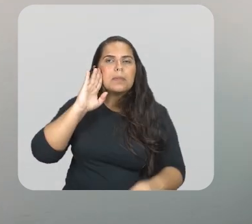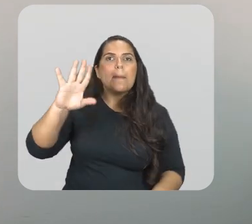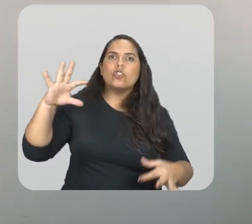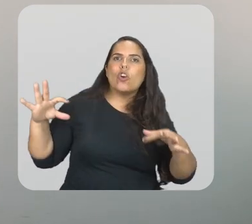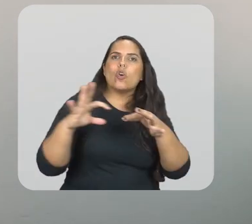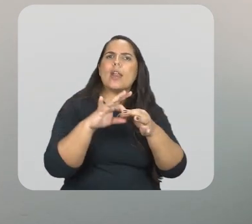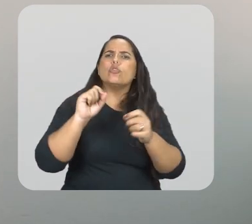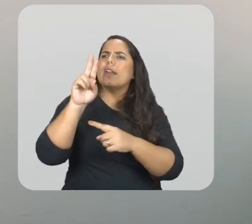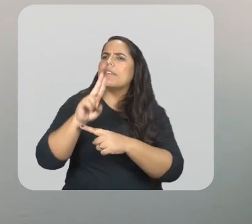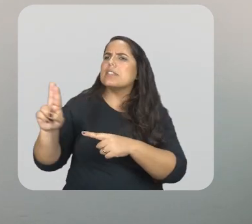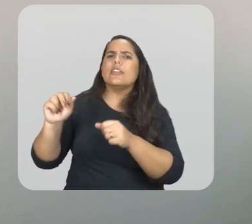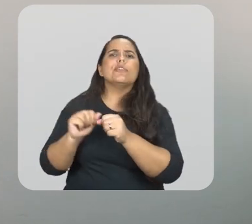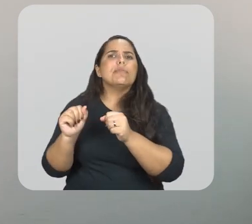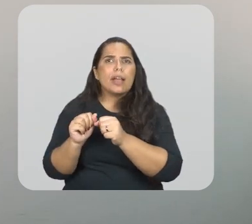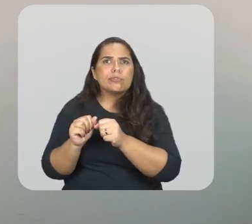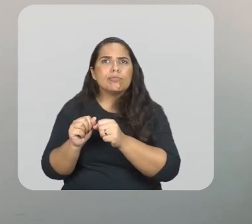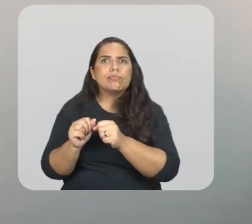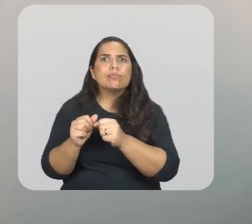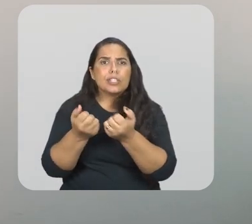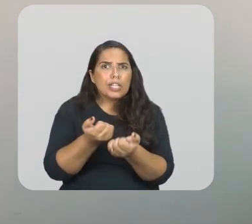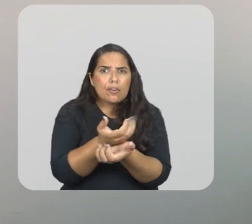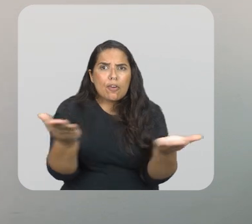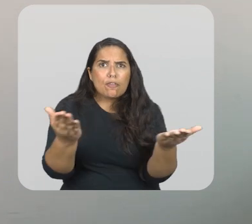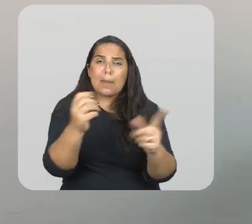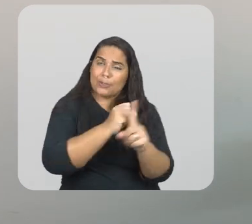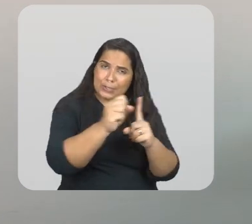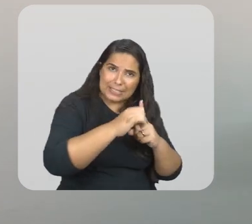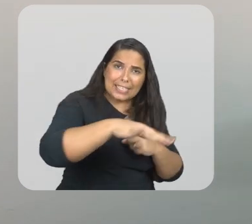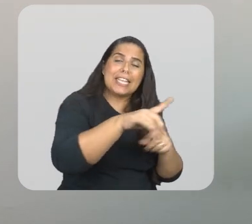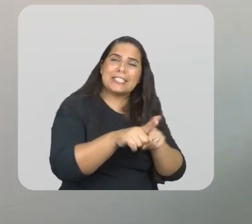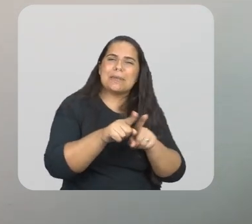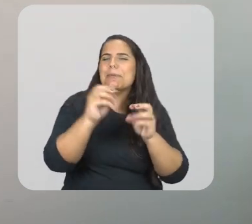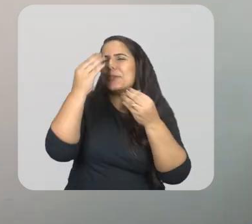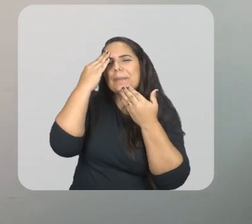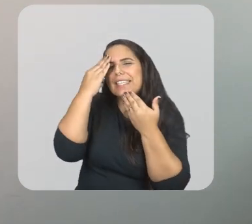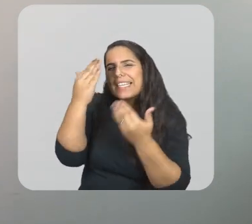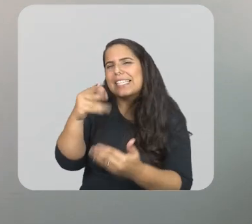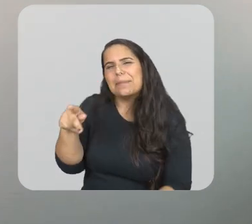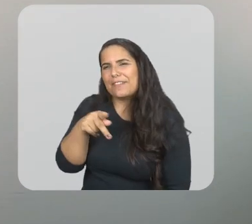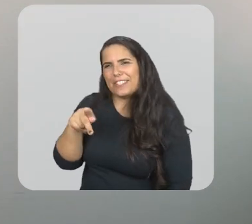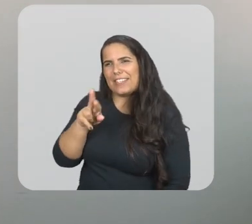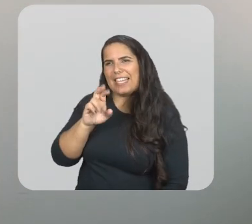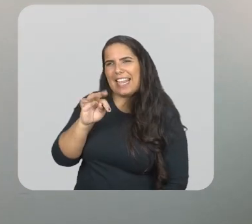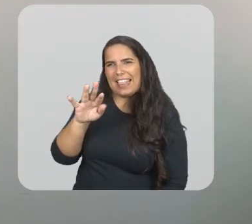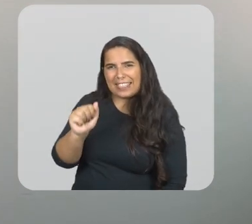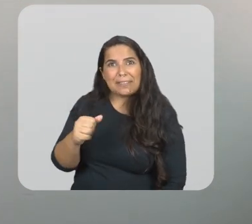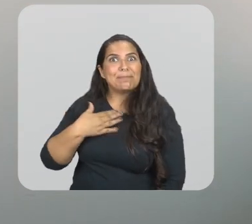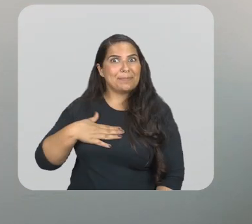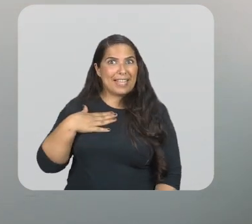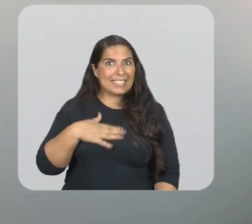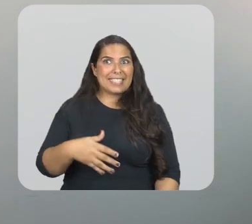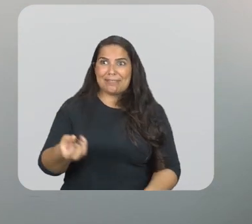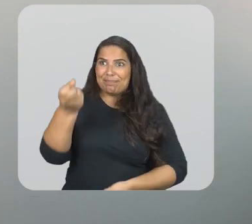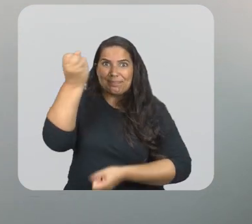gente conecte o que a universidade está fazendo e devolver isso para a sociedade também. Muito obrigada, professora Renata. É sempre